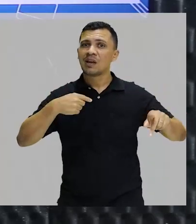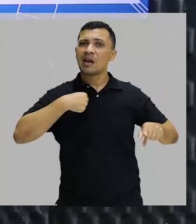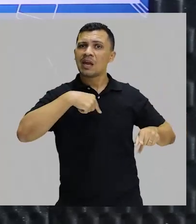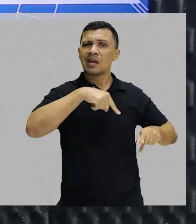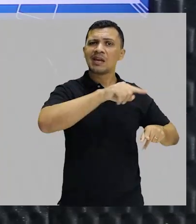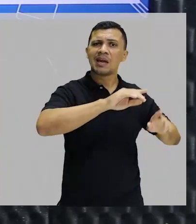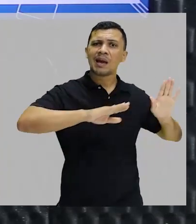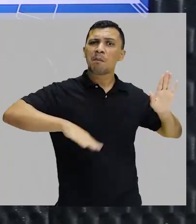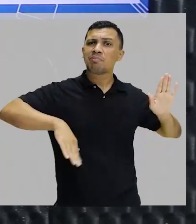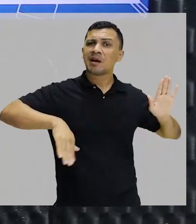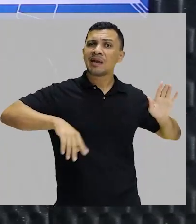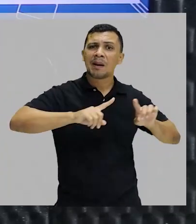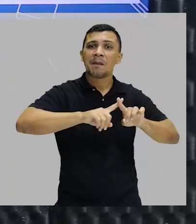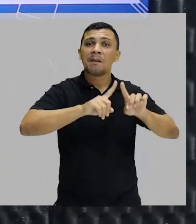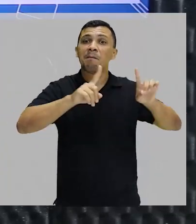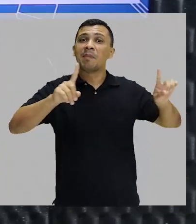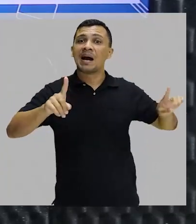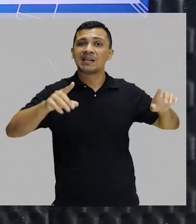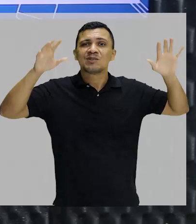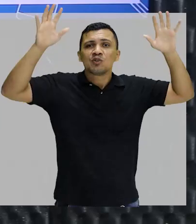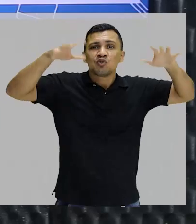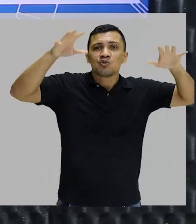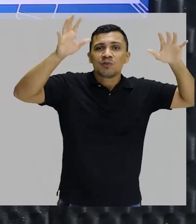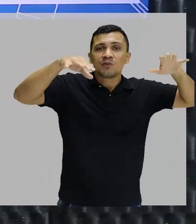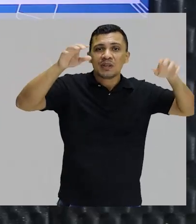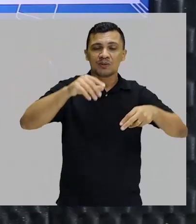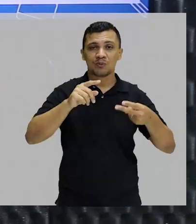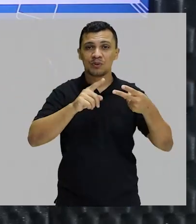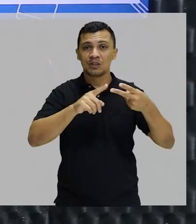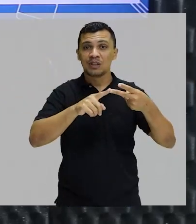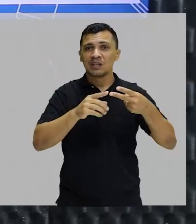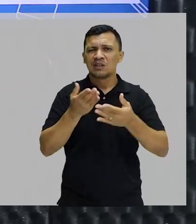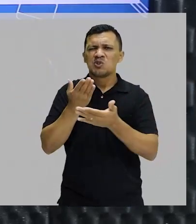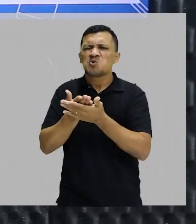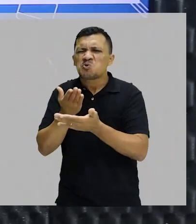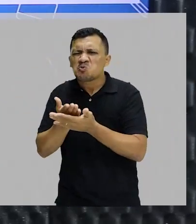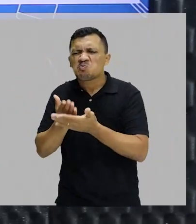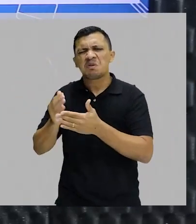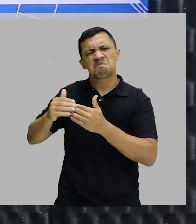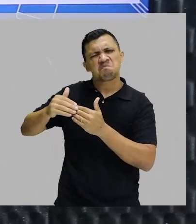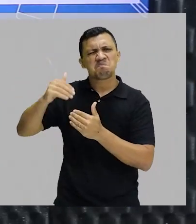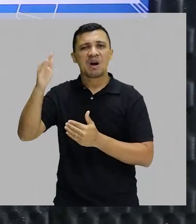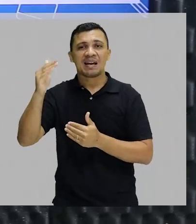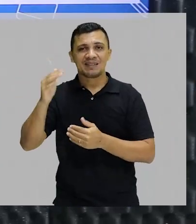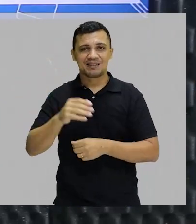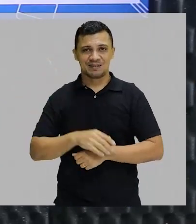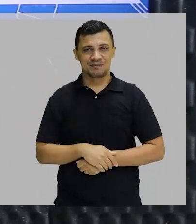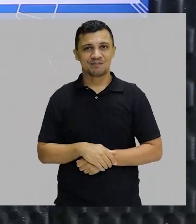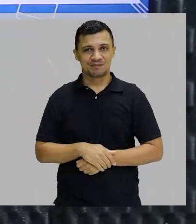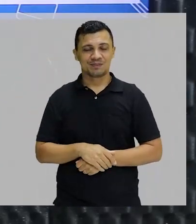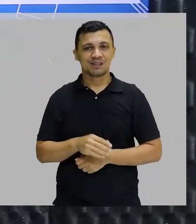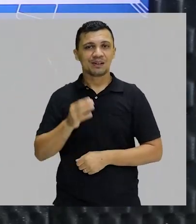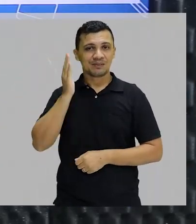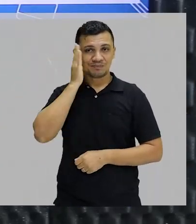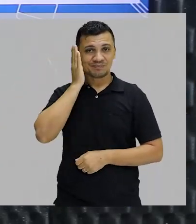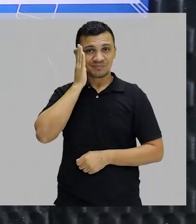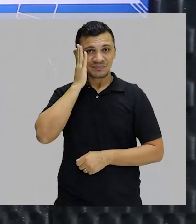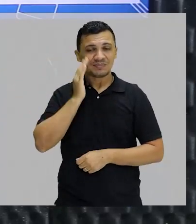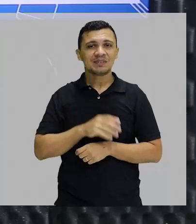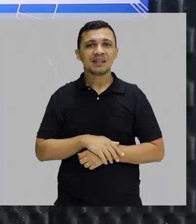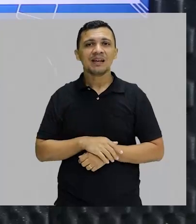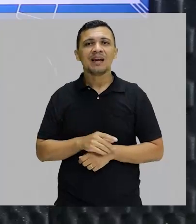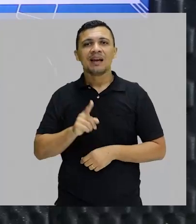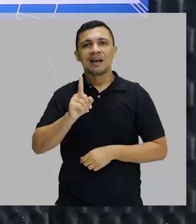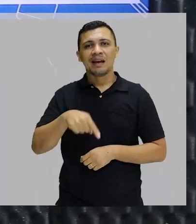choveu. Estudei muito, mas... Né? Então, dá uma ideia de contrário, de oposição. E com o I, dá essa